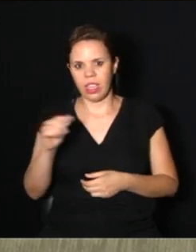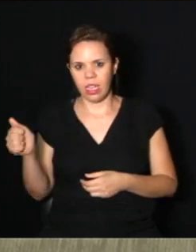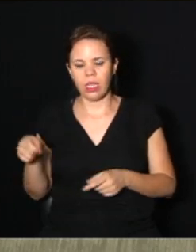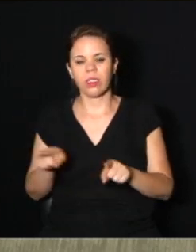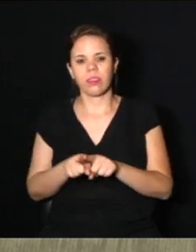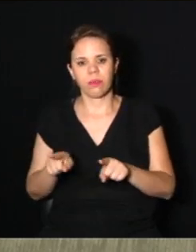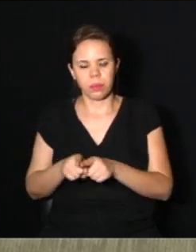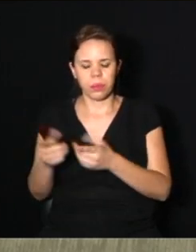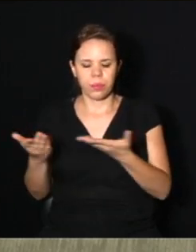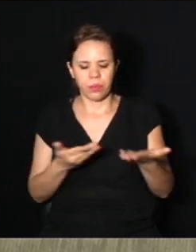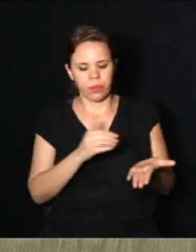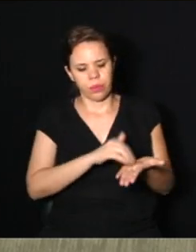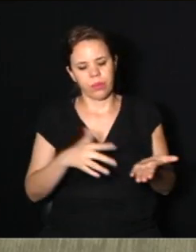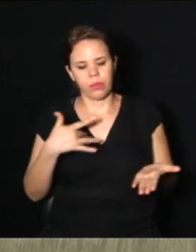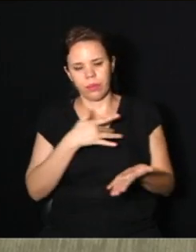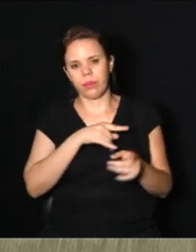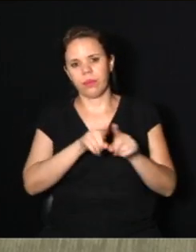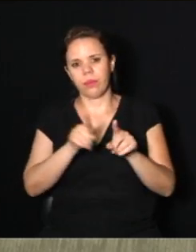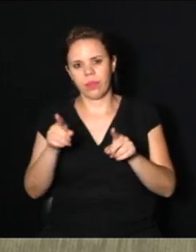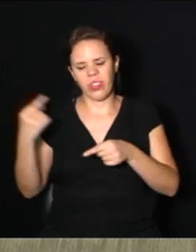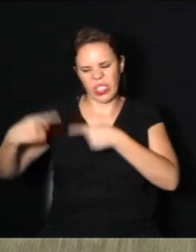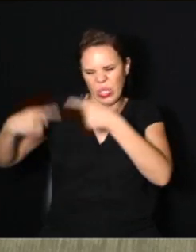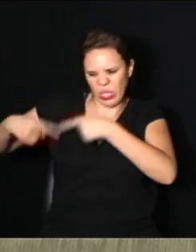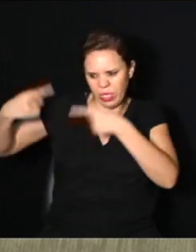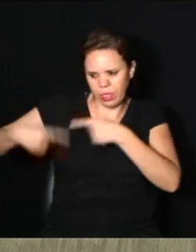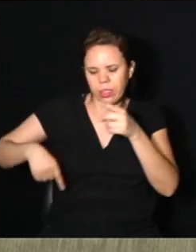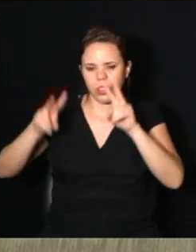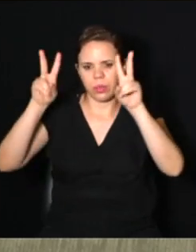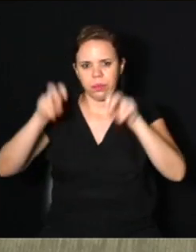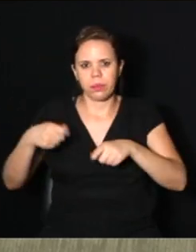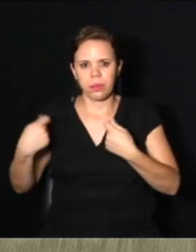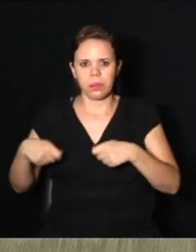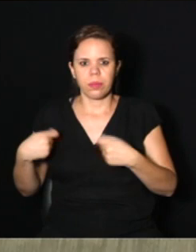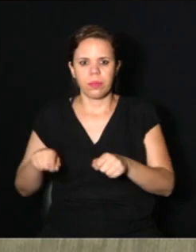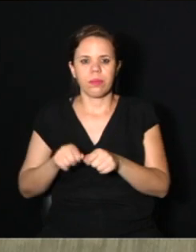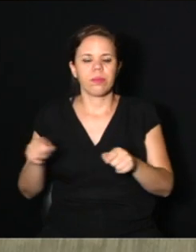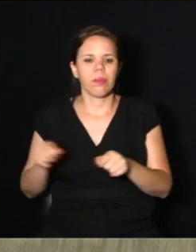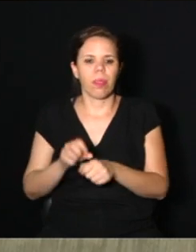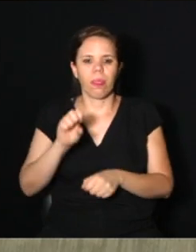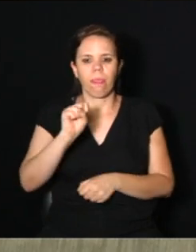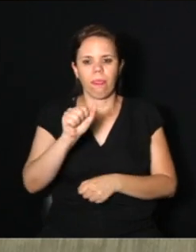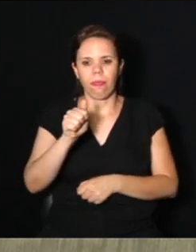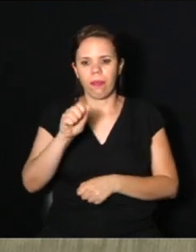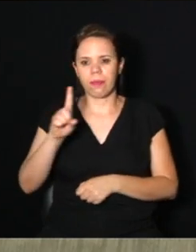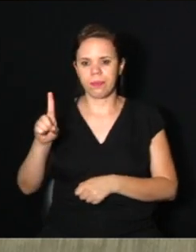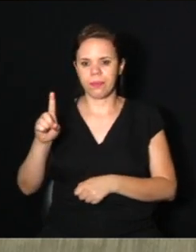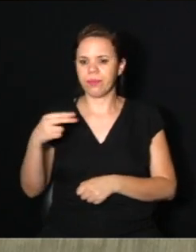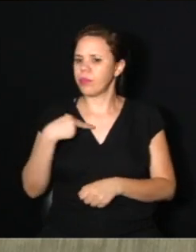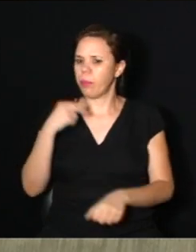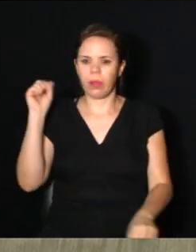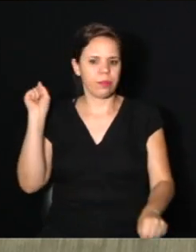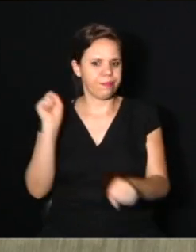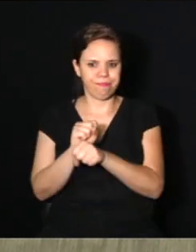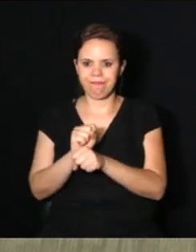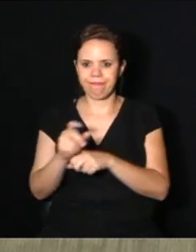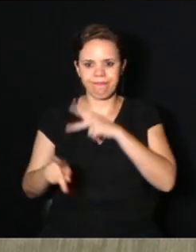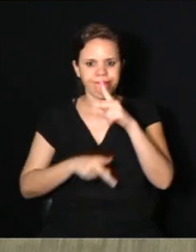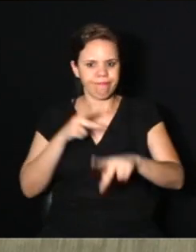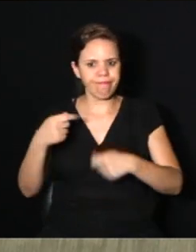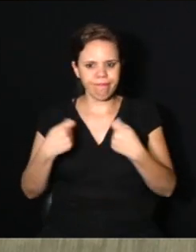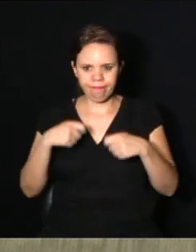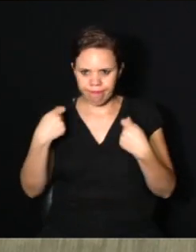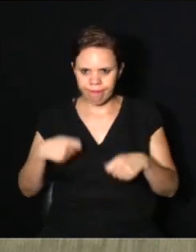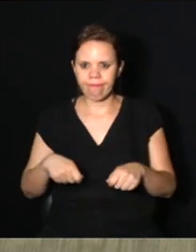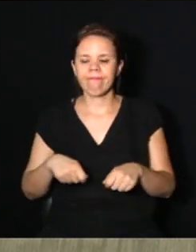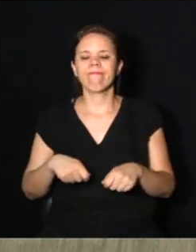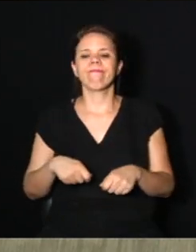Andréia nos recebeu, fizemos a discussão sobre a necessidade que o SAD não pode parar, porque nós estamos falando de pessoas